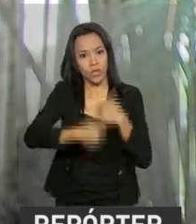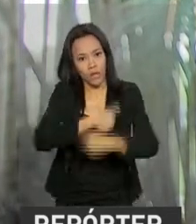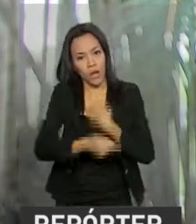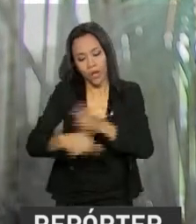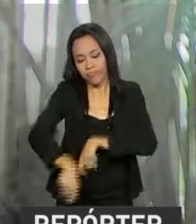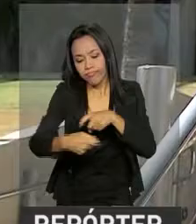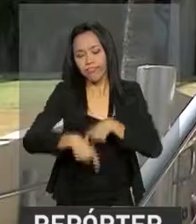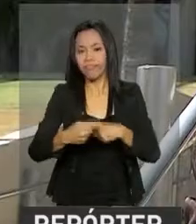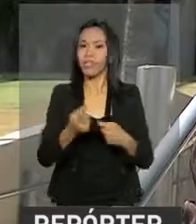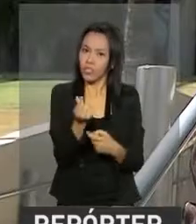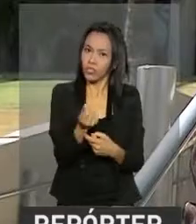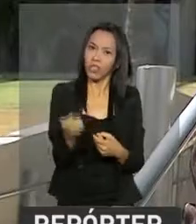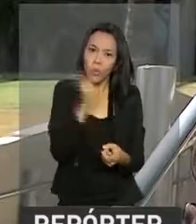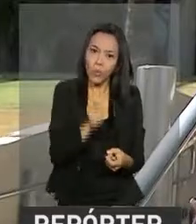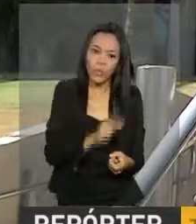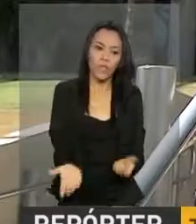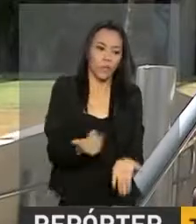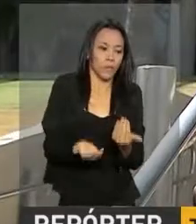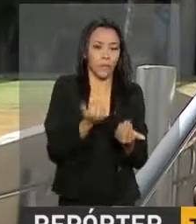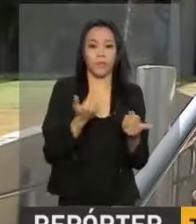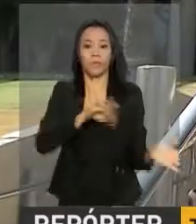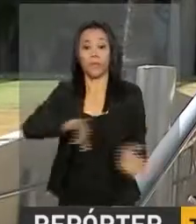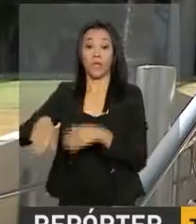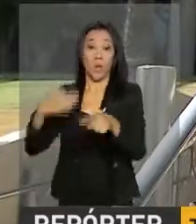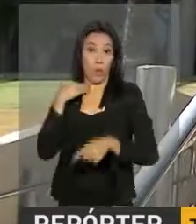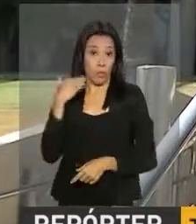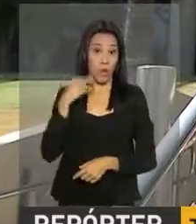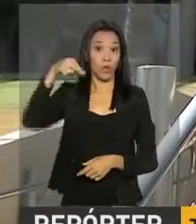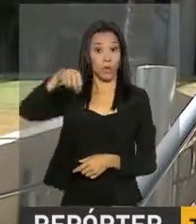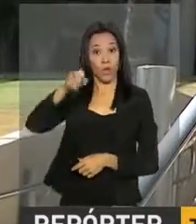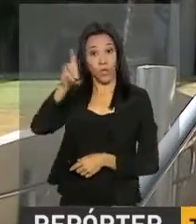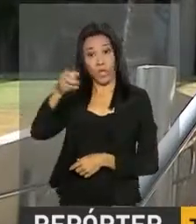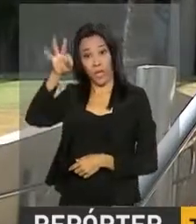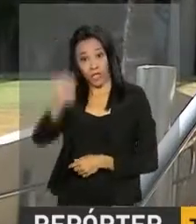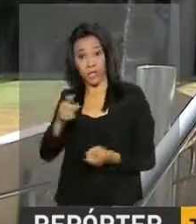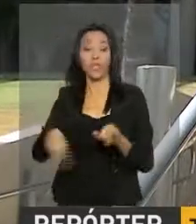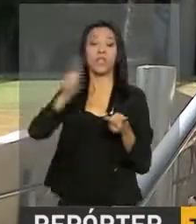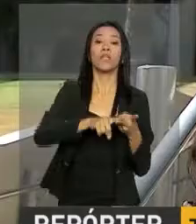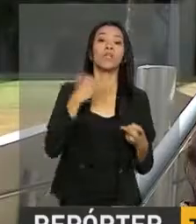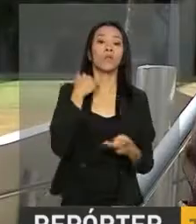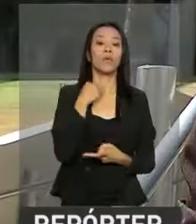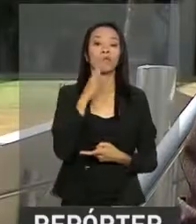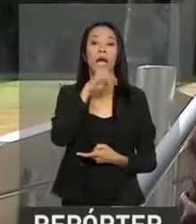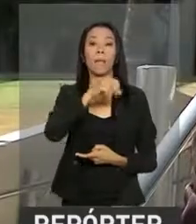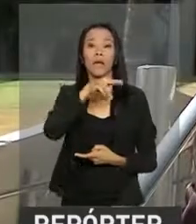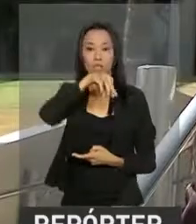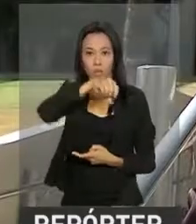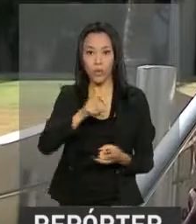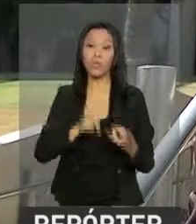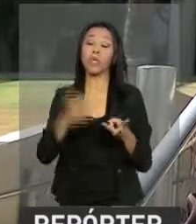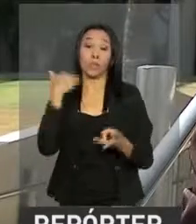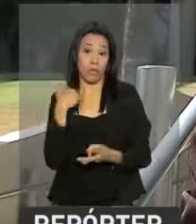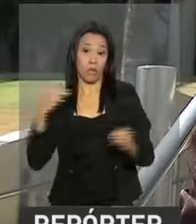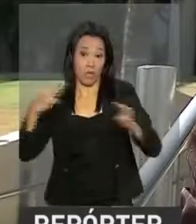novamente a gerar renda além do banco do nordeste do banco da amazônia a medida também vale para empréstimos concedidos pelo banco do brasil ea caixa econômica